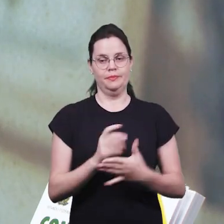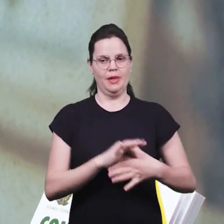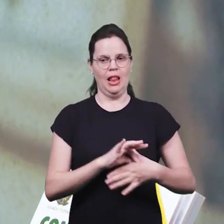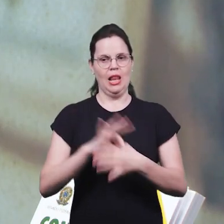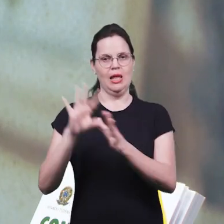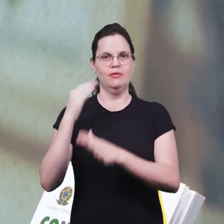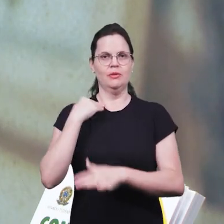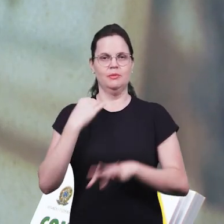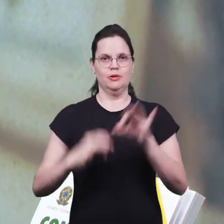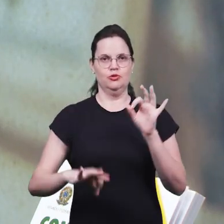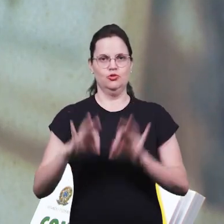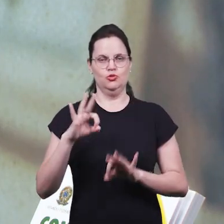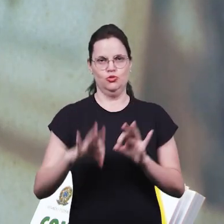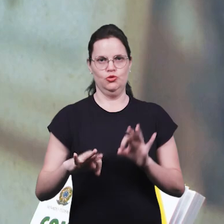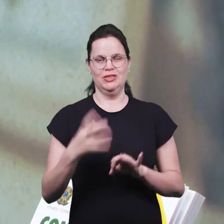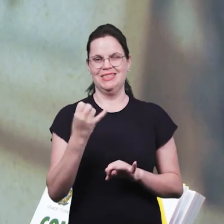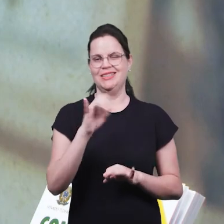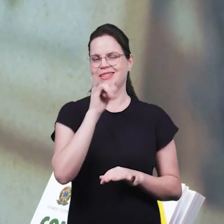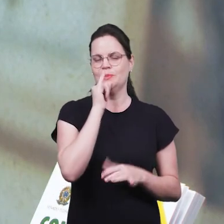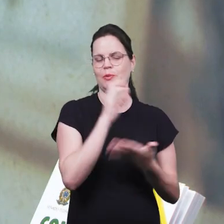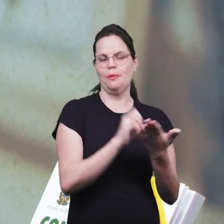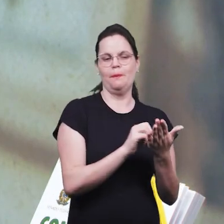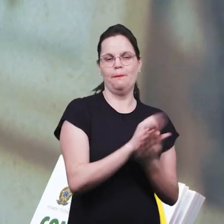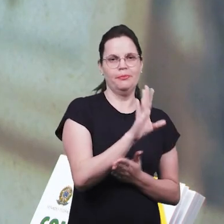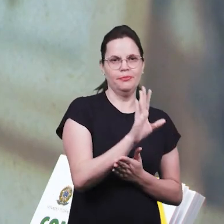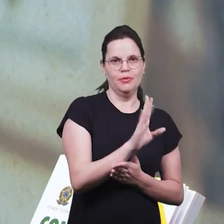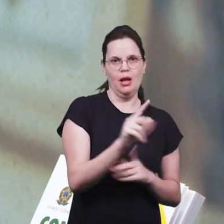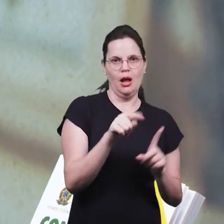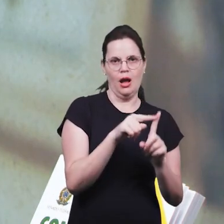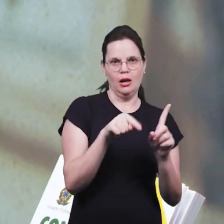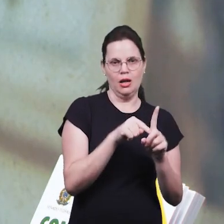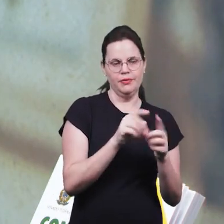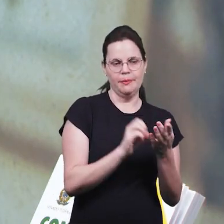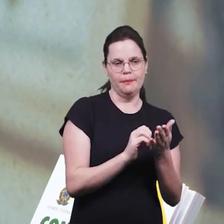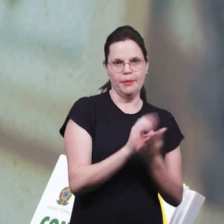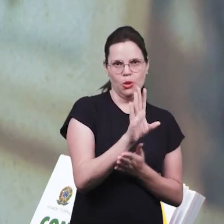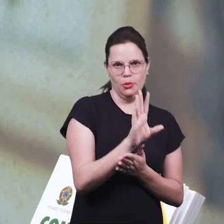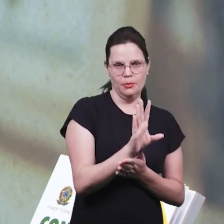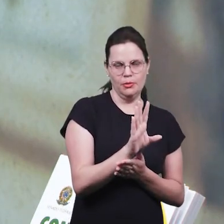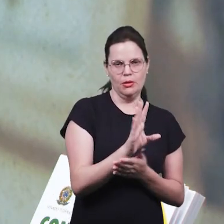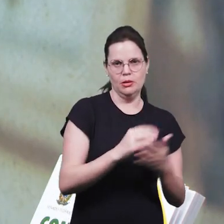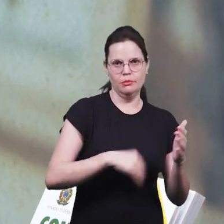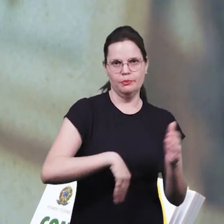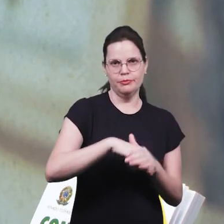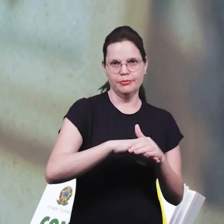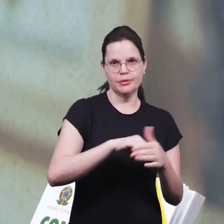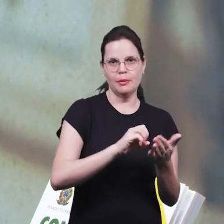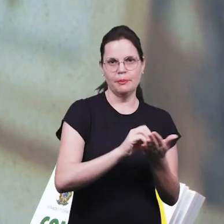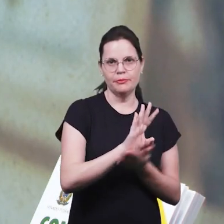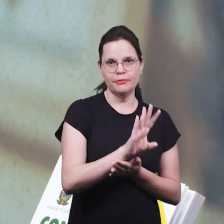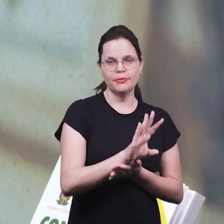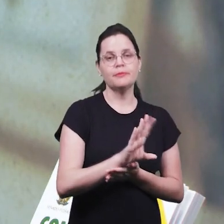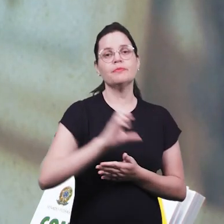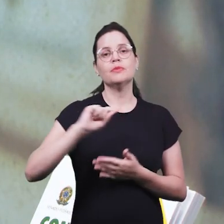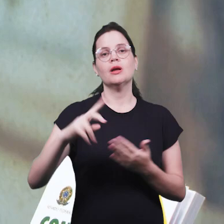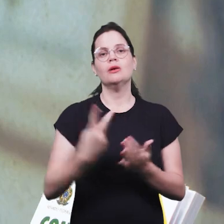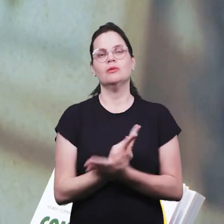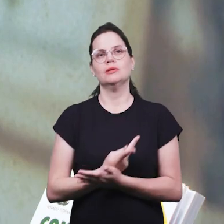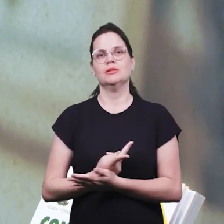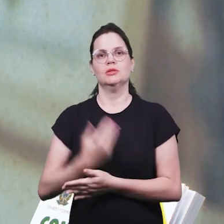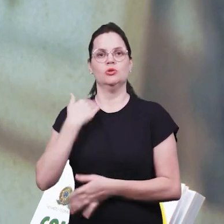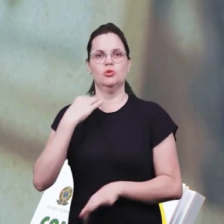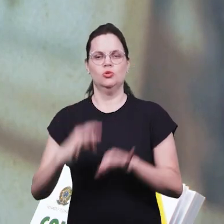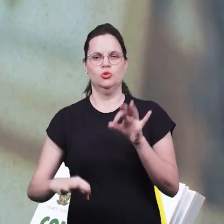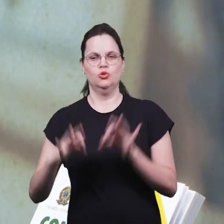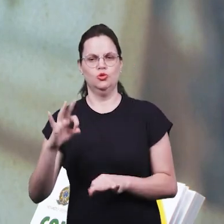a justiça, onde que houve essa demissão incompatível, essa dispensa nula, ilegal, o juiz até avalia